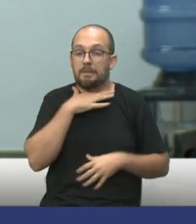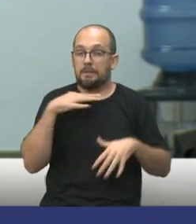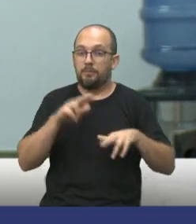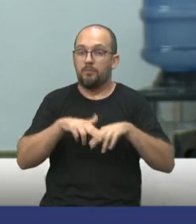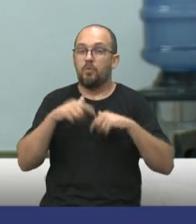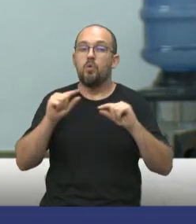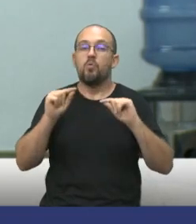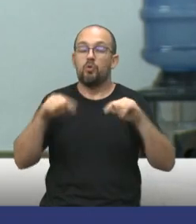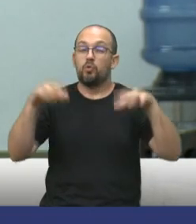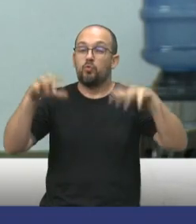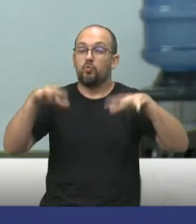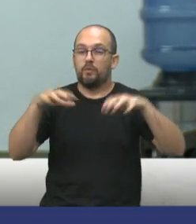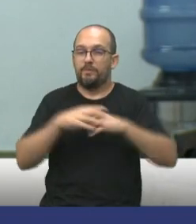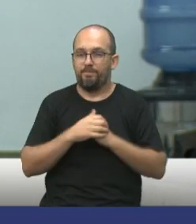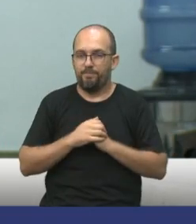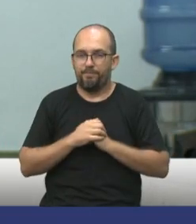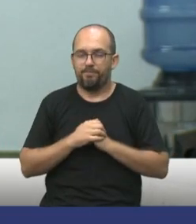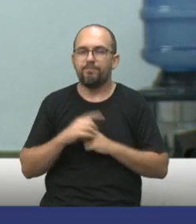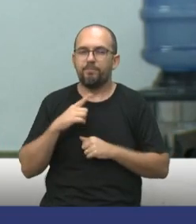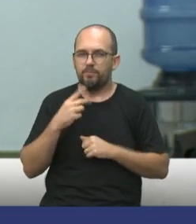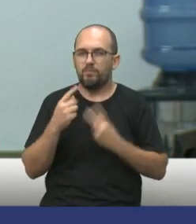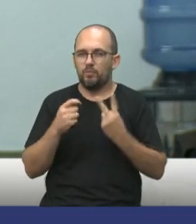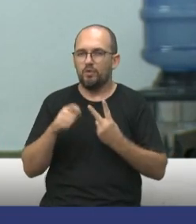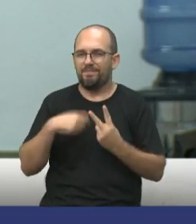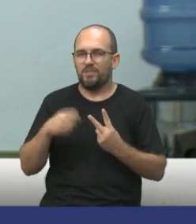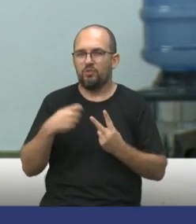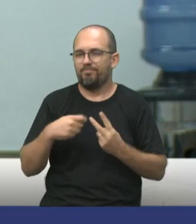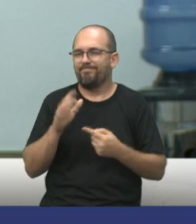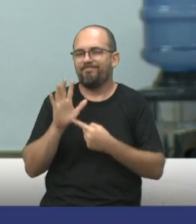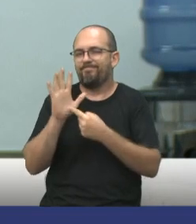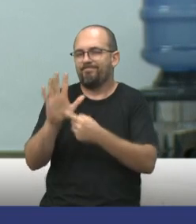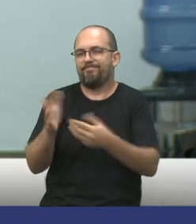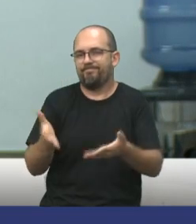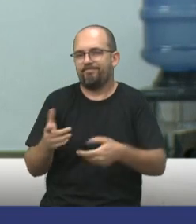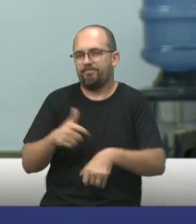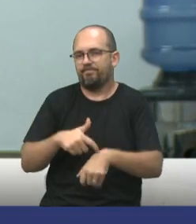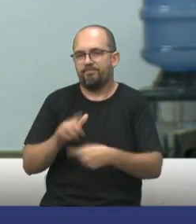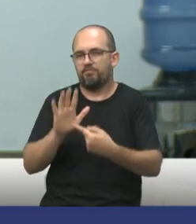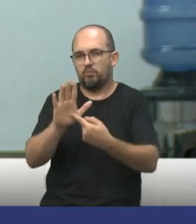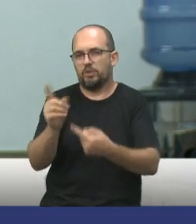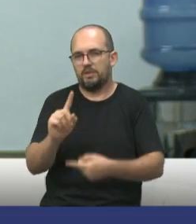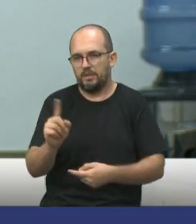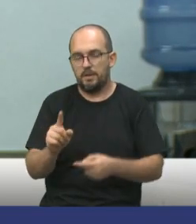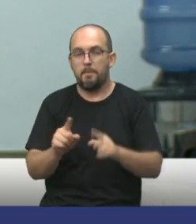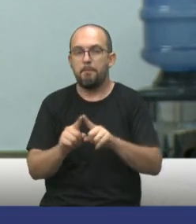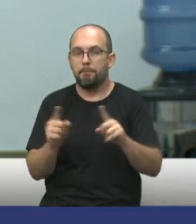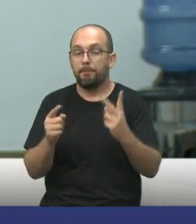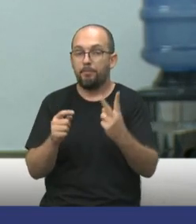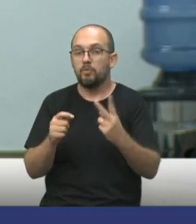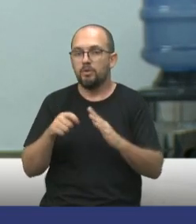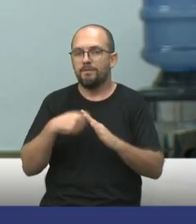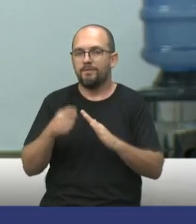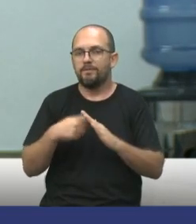de chuva. Eu tenho dois vídeos gravados que não pode passar aqui nesse momento, mas dois vídeos